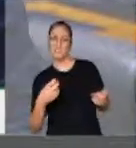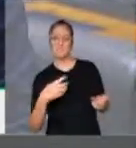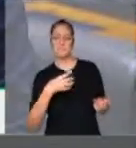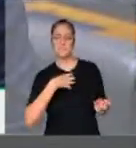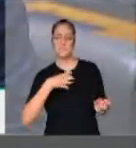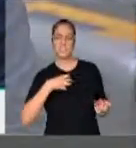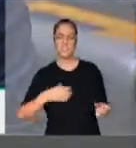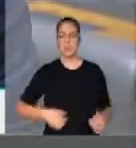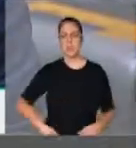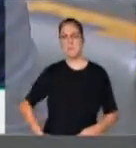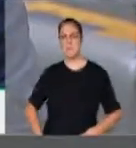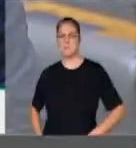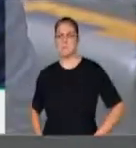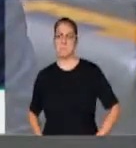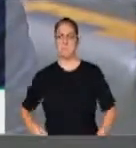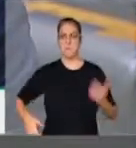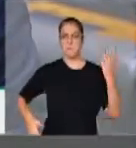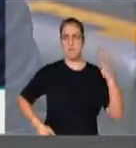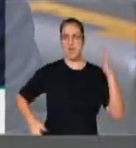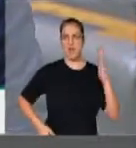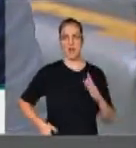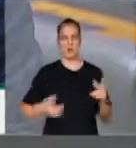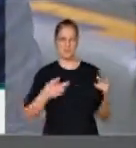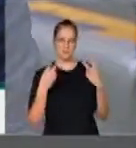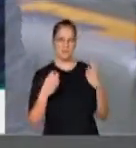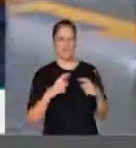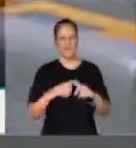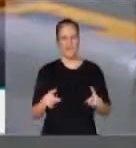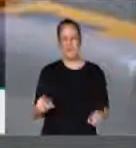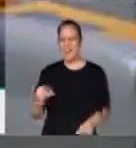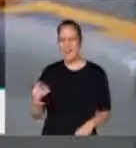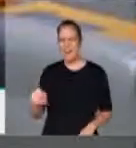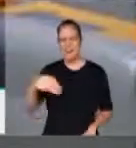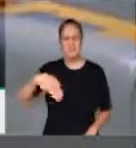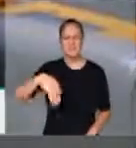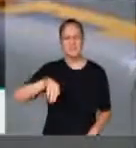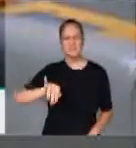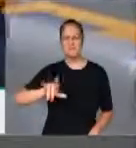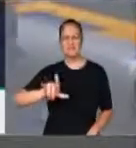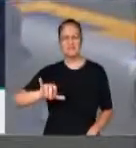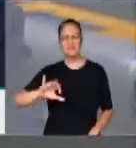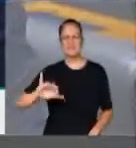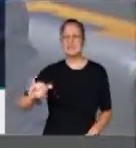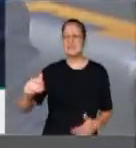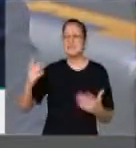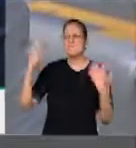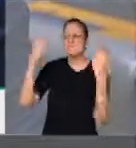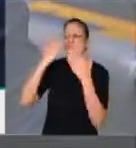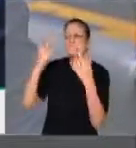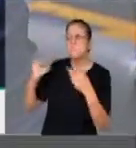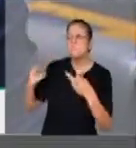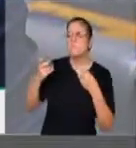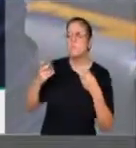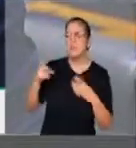O miliciano não, ele está fardado. Ele está com crachá do Estado